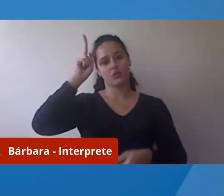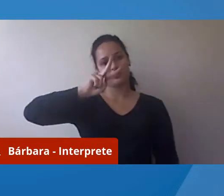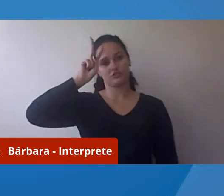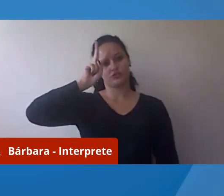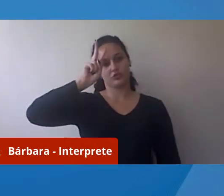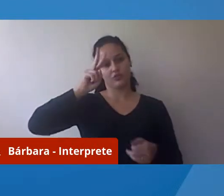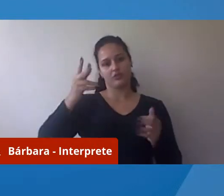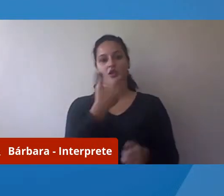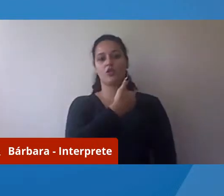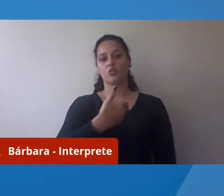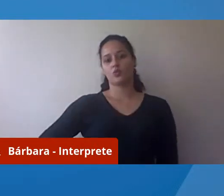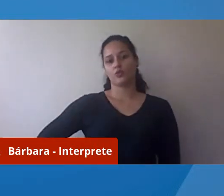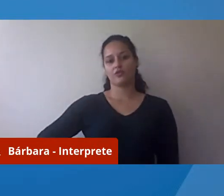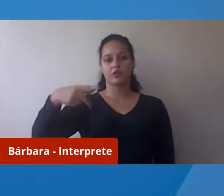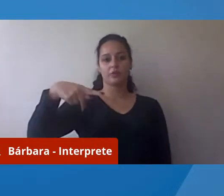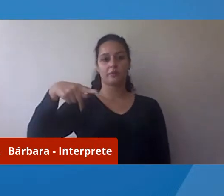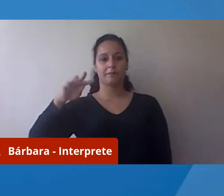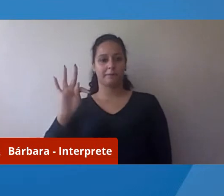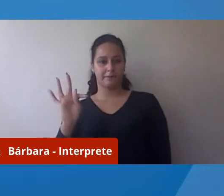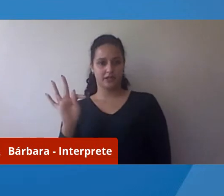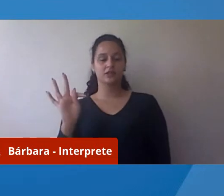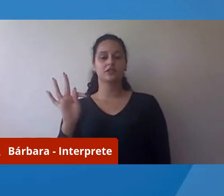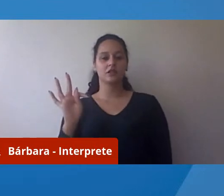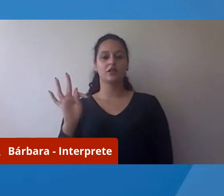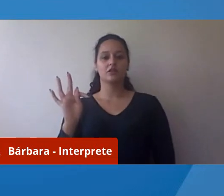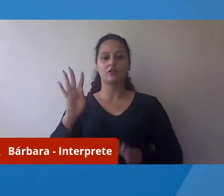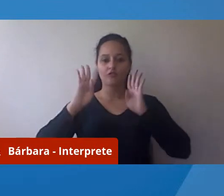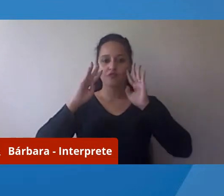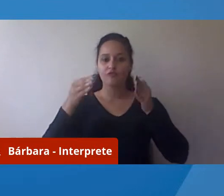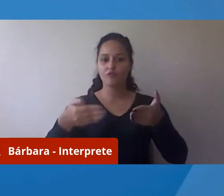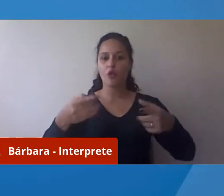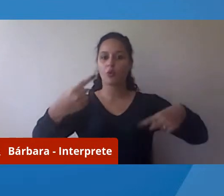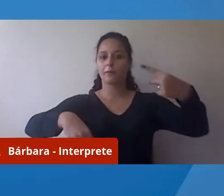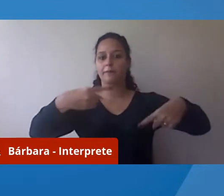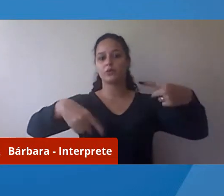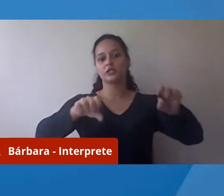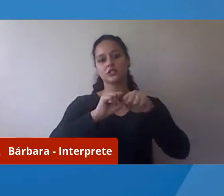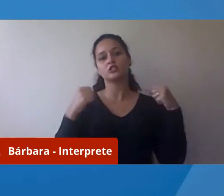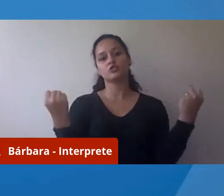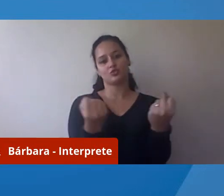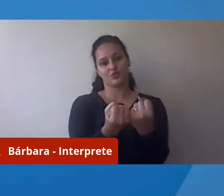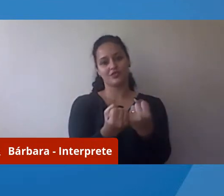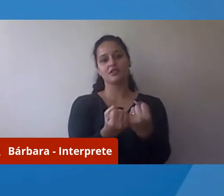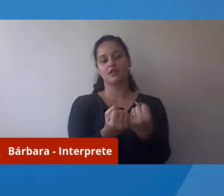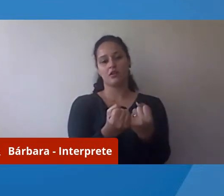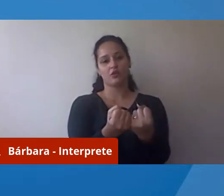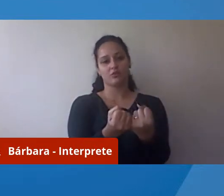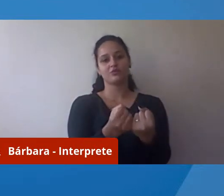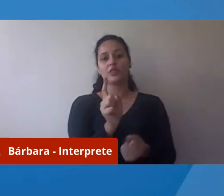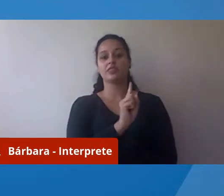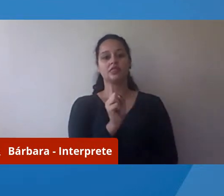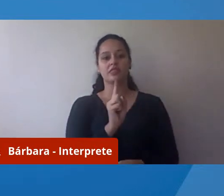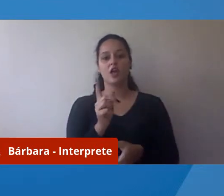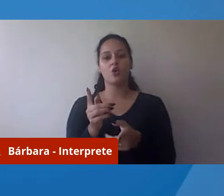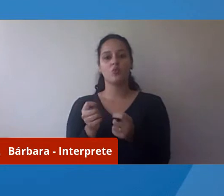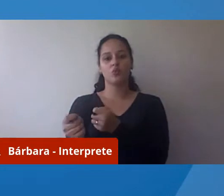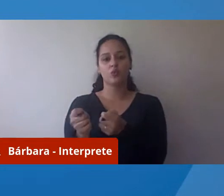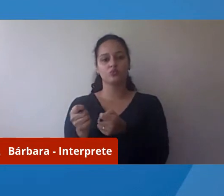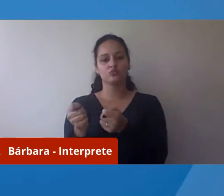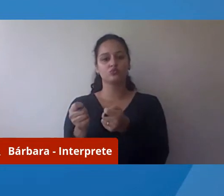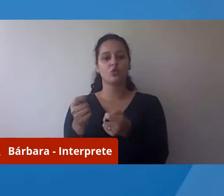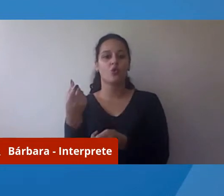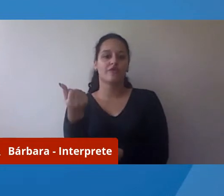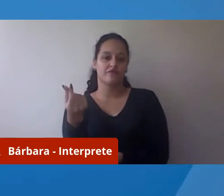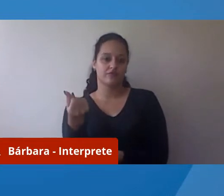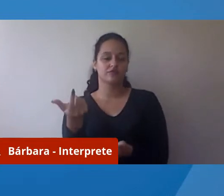a ser as políticas sociais e não o ajuste fiscal. Nem por isso as contas públicas se desequilibraram. Não, não tinha